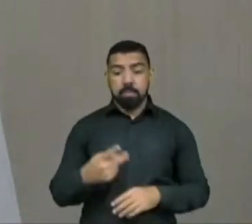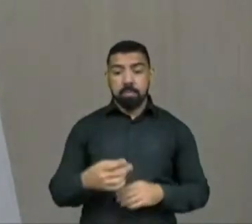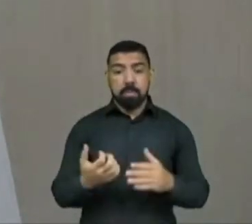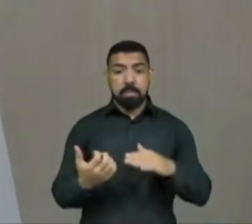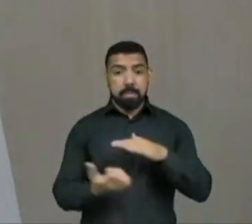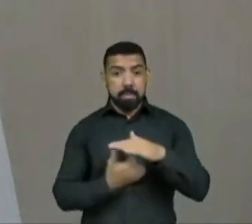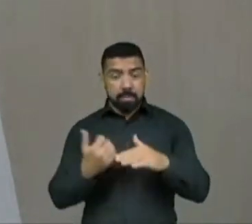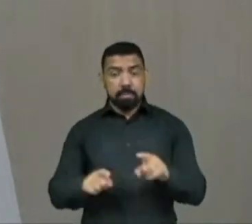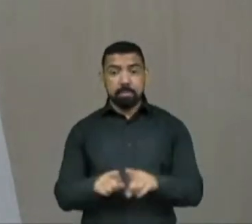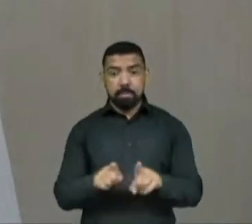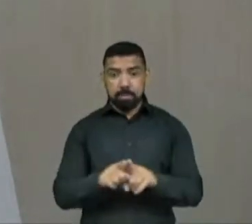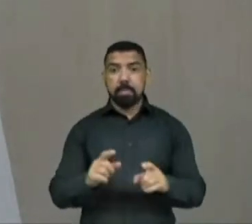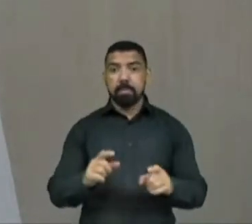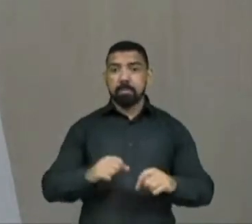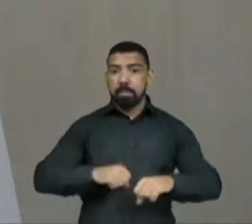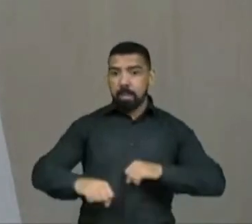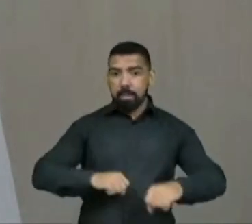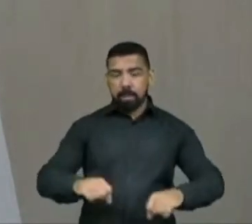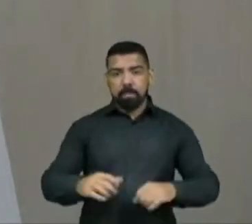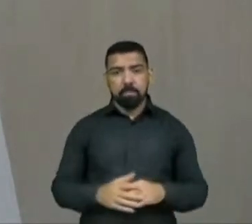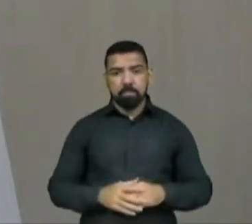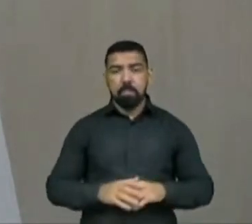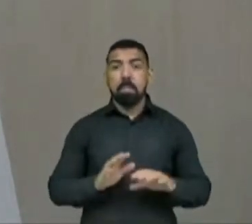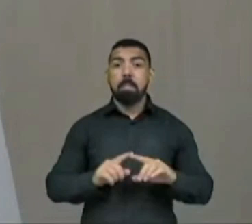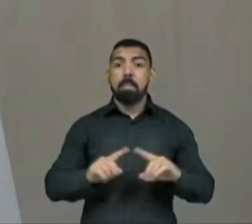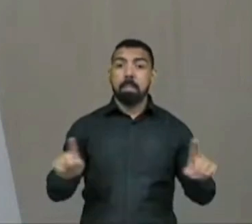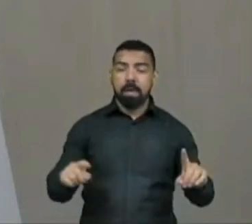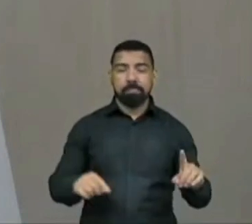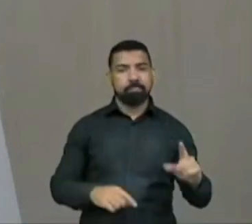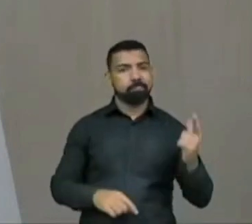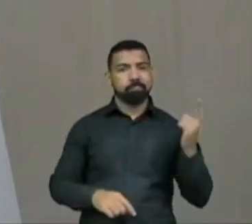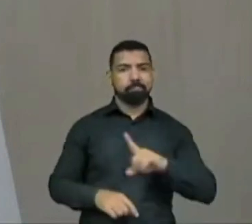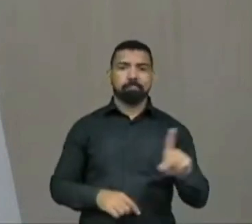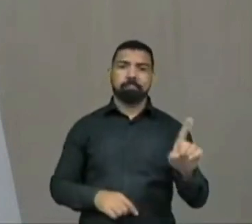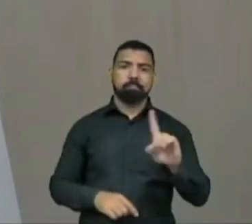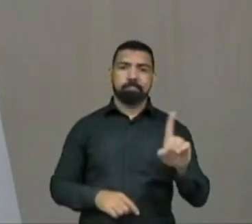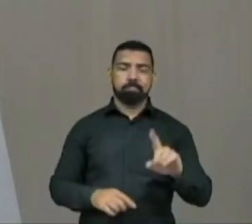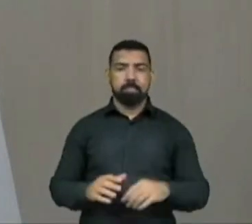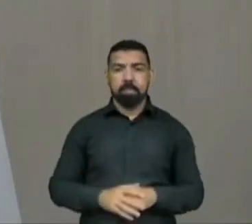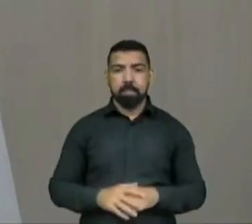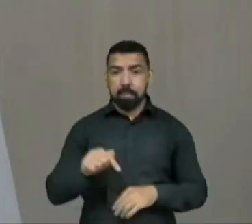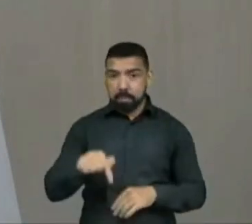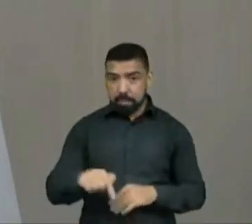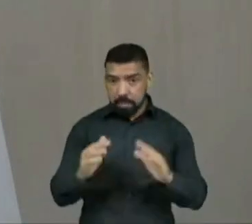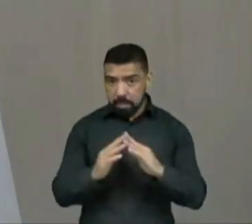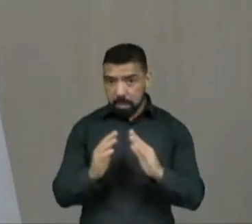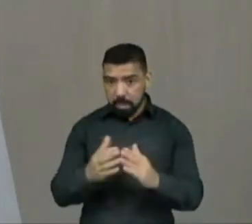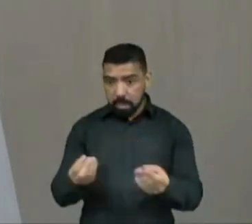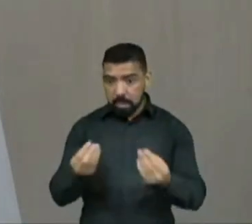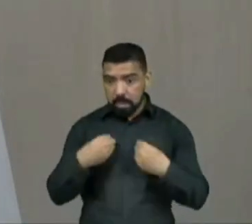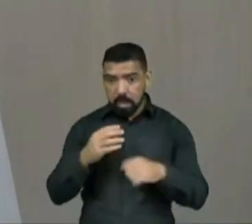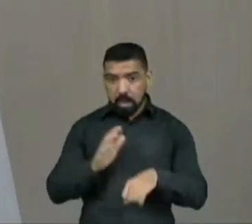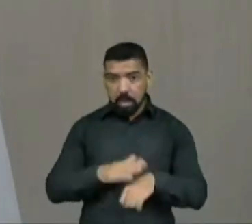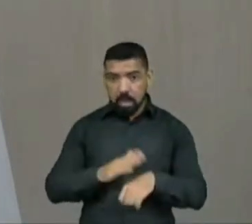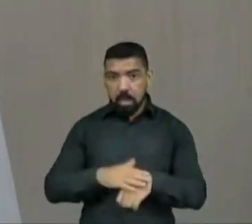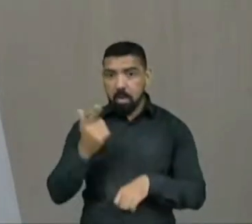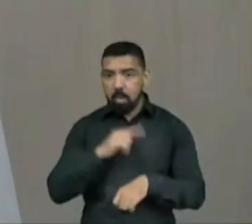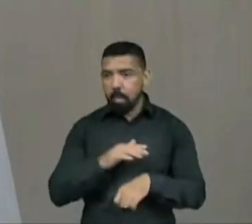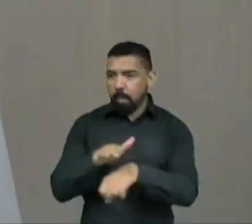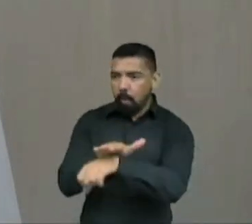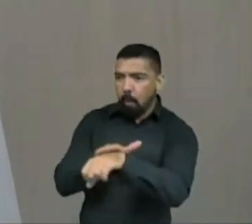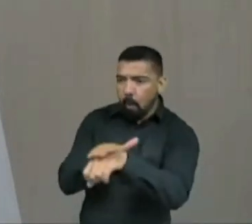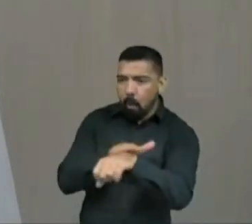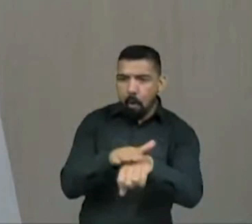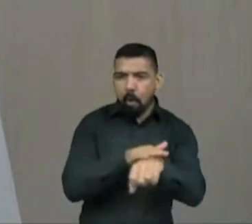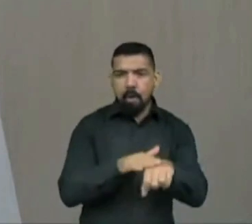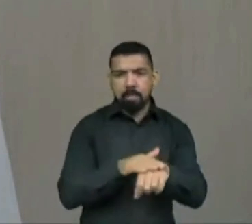debate. Não foi permitido. Essa casa sequer nos deu condição de ganharmos tempo. Inclusive, o